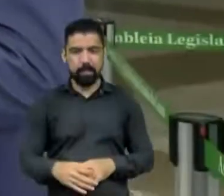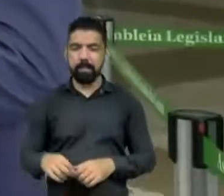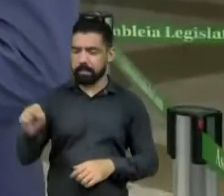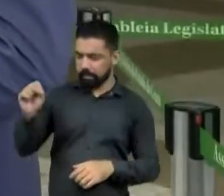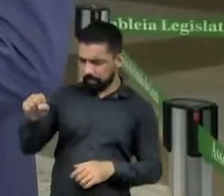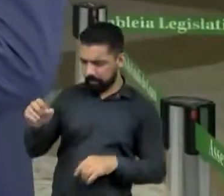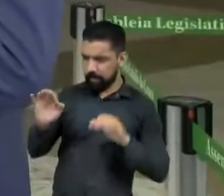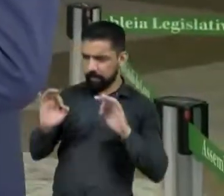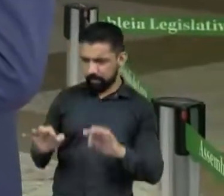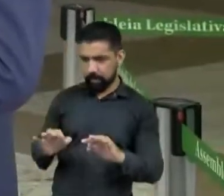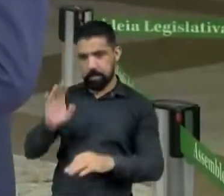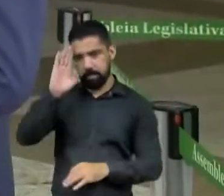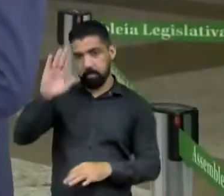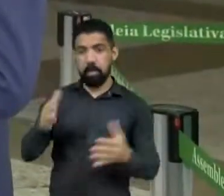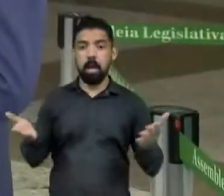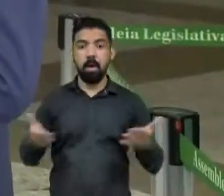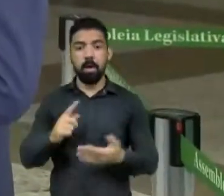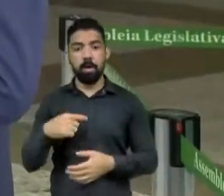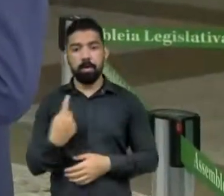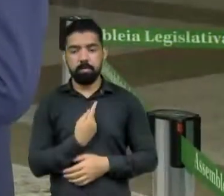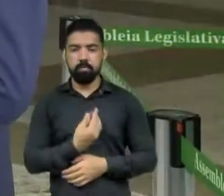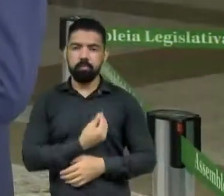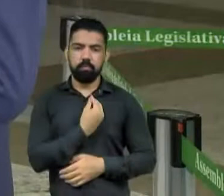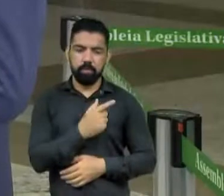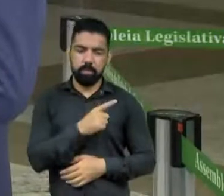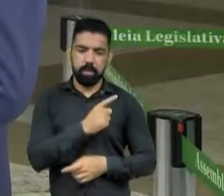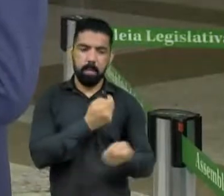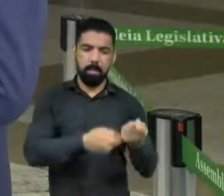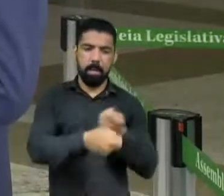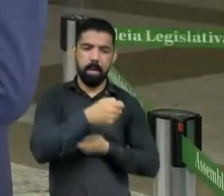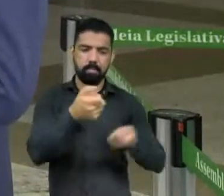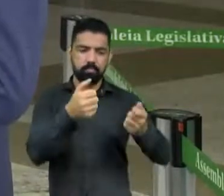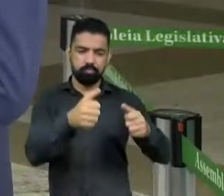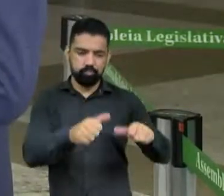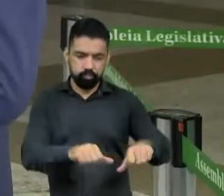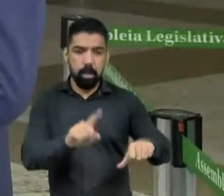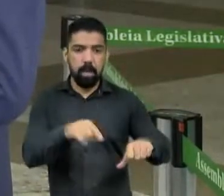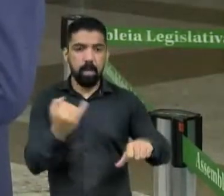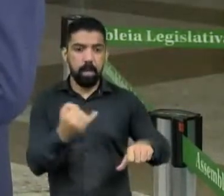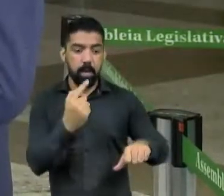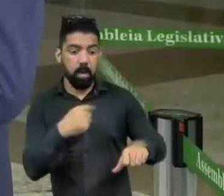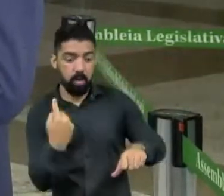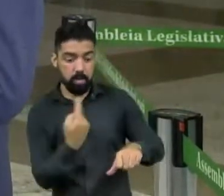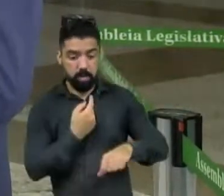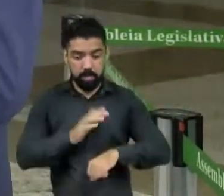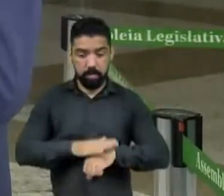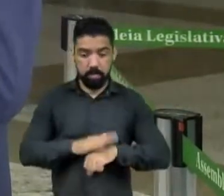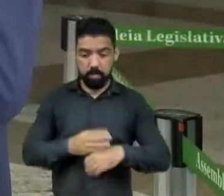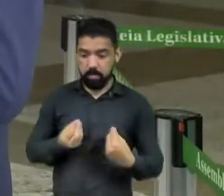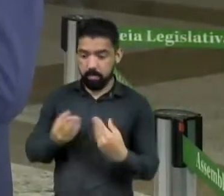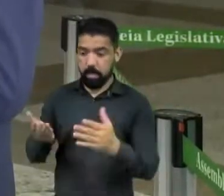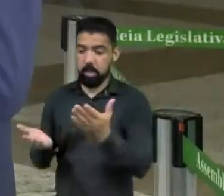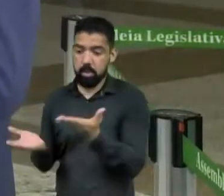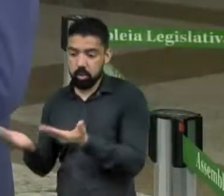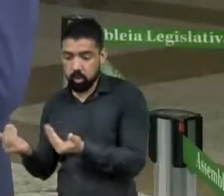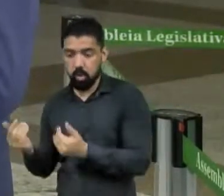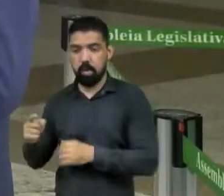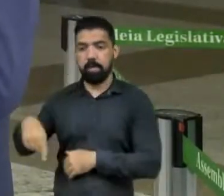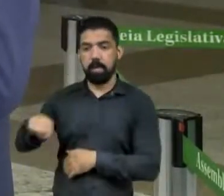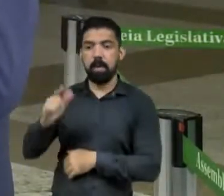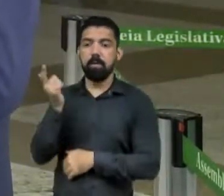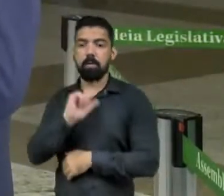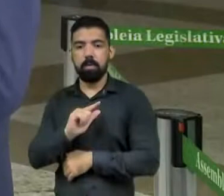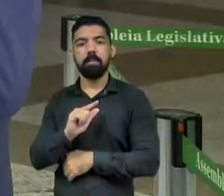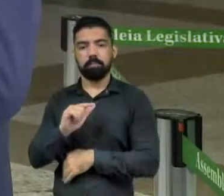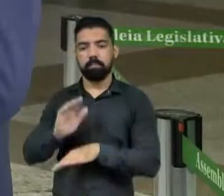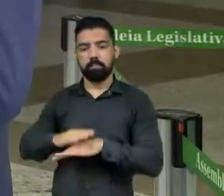momento que a gente vive, né, de retração aí do mercado formal, é importante que a gente possa também fomentar nos jovens a questão do empreender, né,